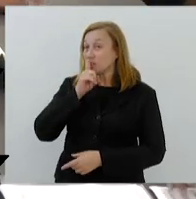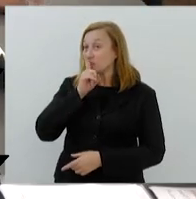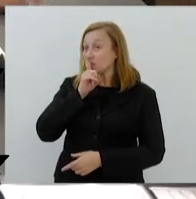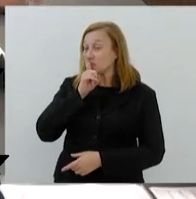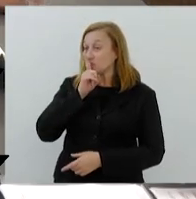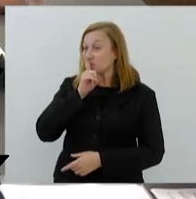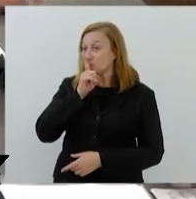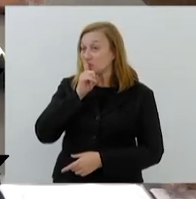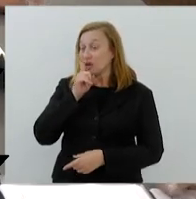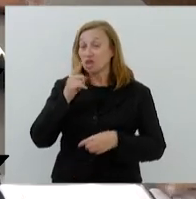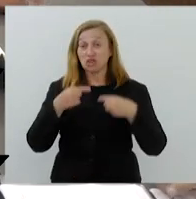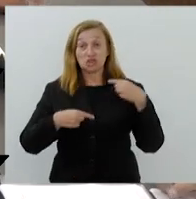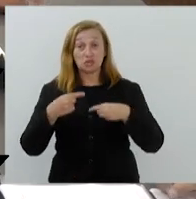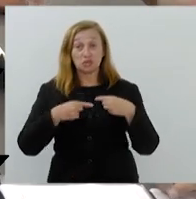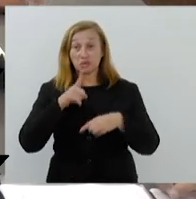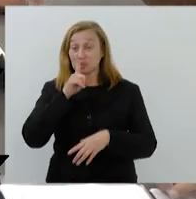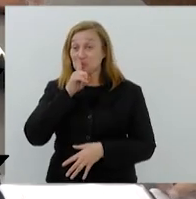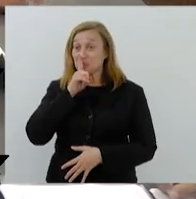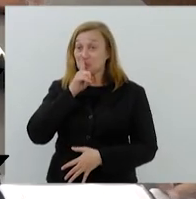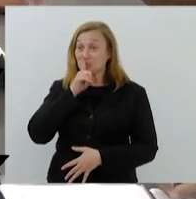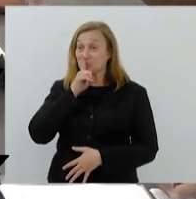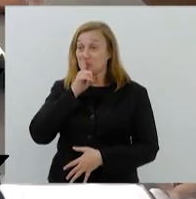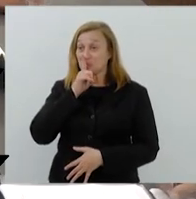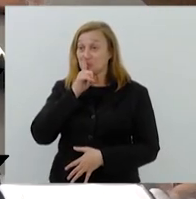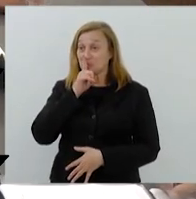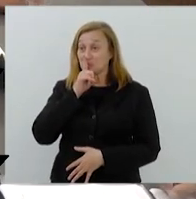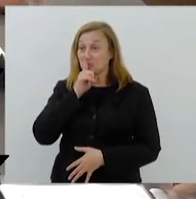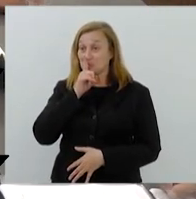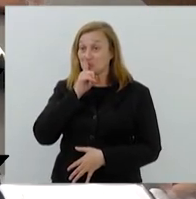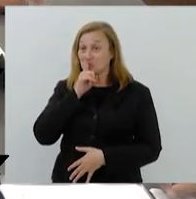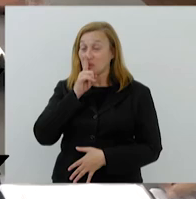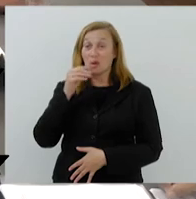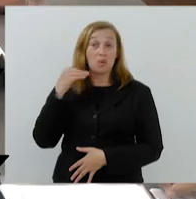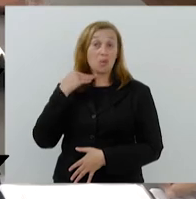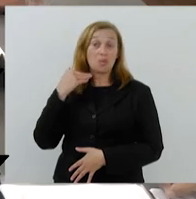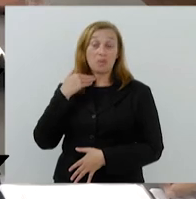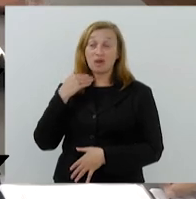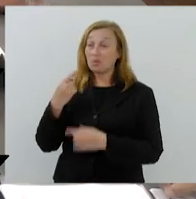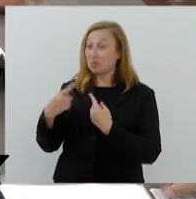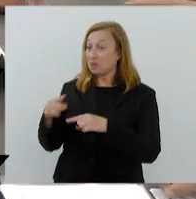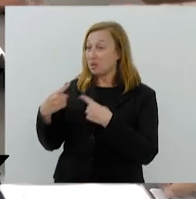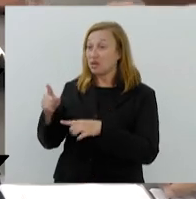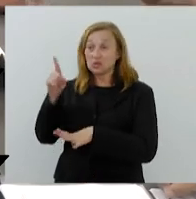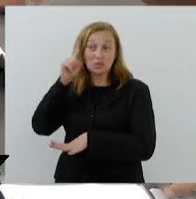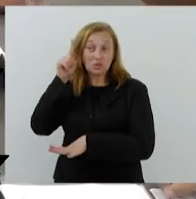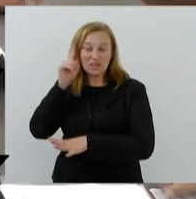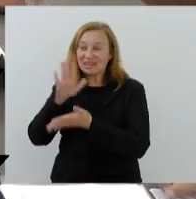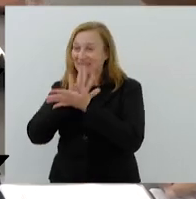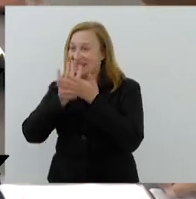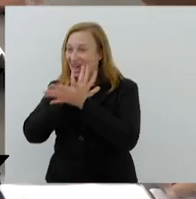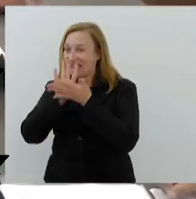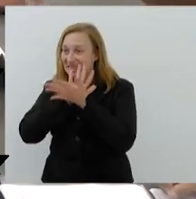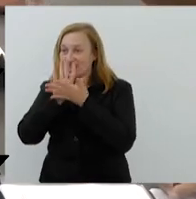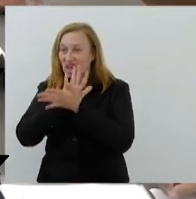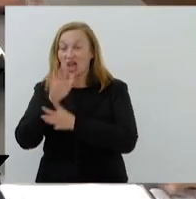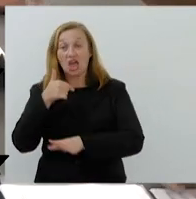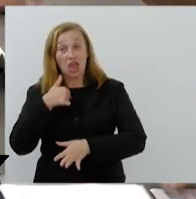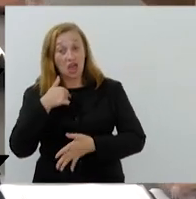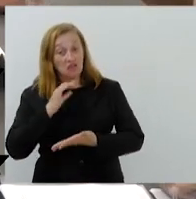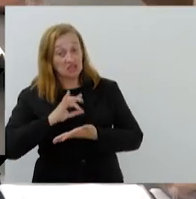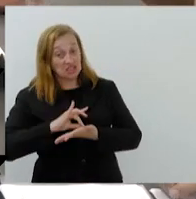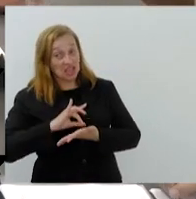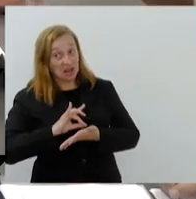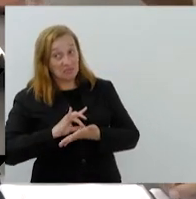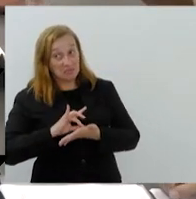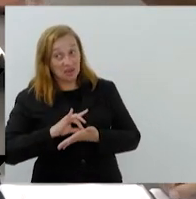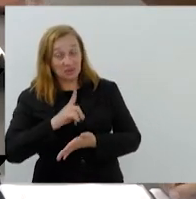muito tranquilo, não tem dívida hoje nenhuma. Ele tá... Não é perturbado, tá o banco não perturba ele todo dia. Não é porque o problema do banco é muito tranquilo.